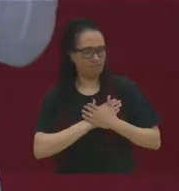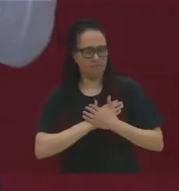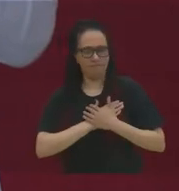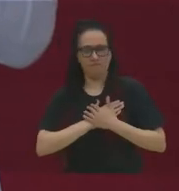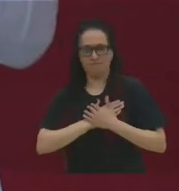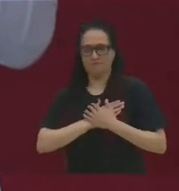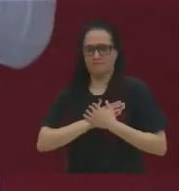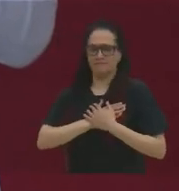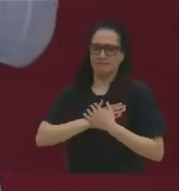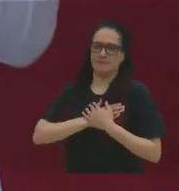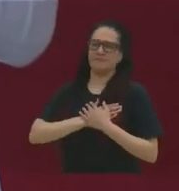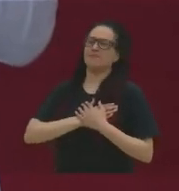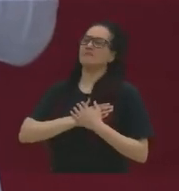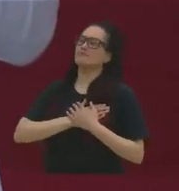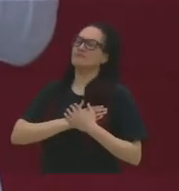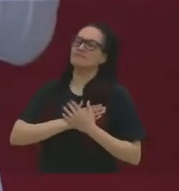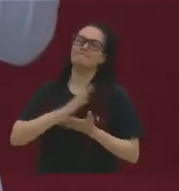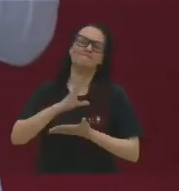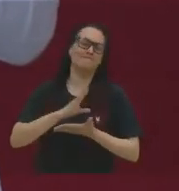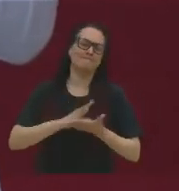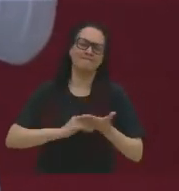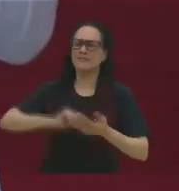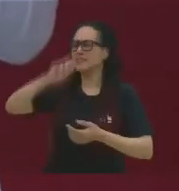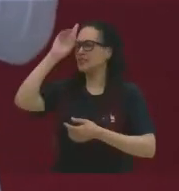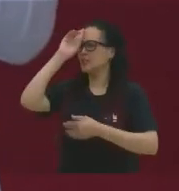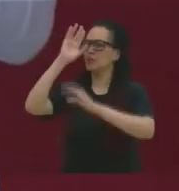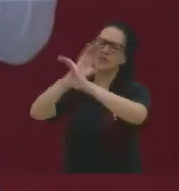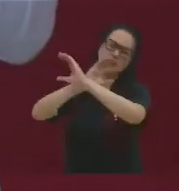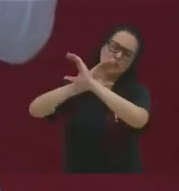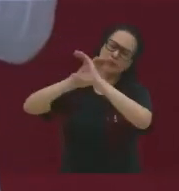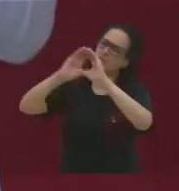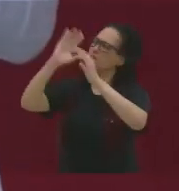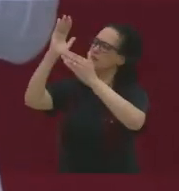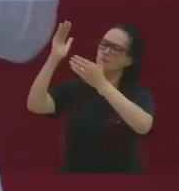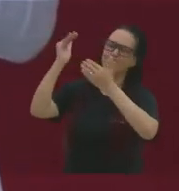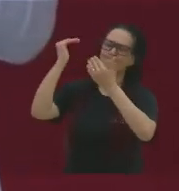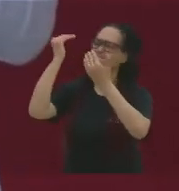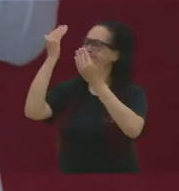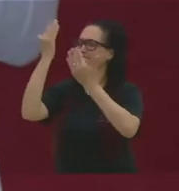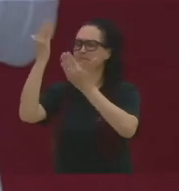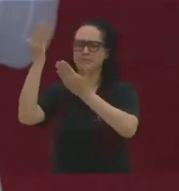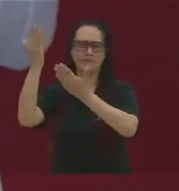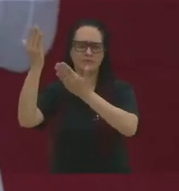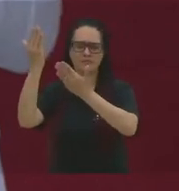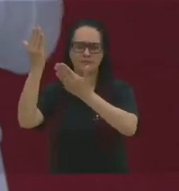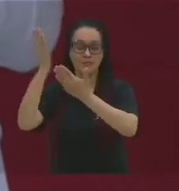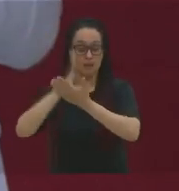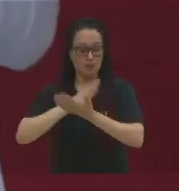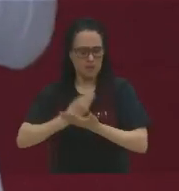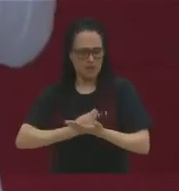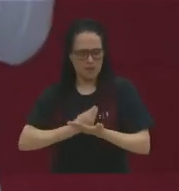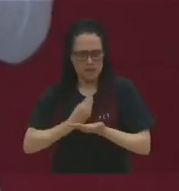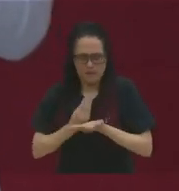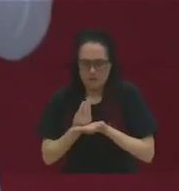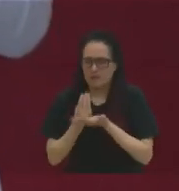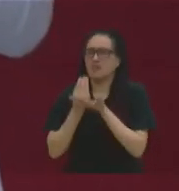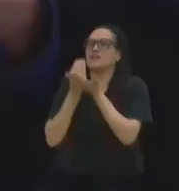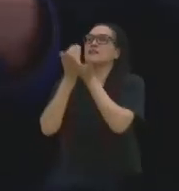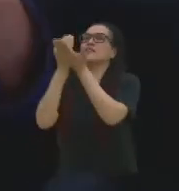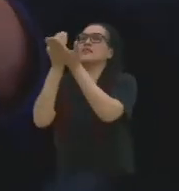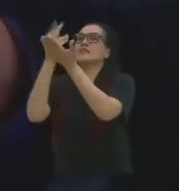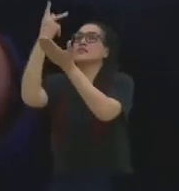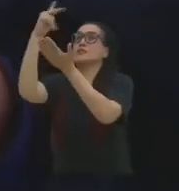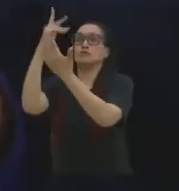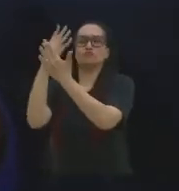e diga assim: Senhor, eu confio em Ti. Senhor, eu confio em Ti. Entrego a minha vida nas Tuas mãos. Entrego